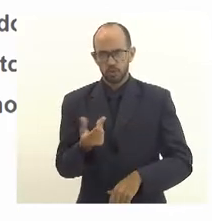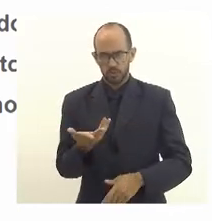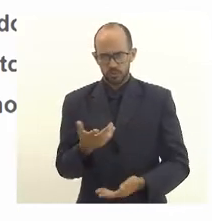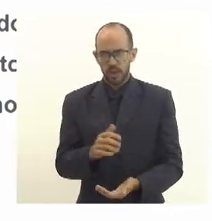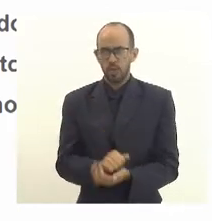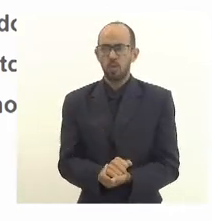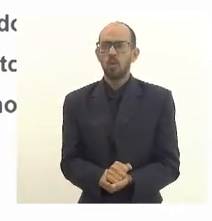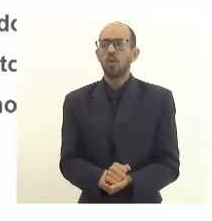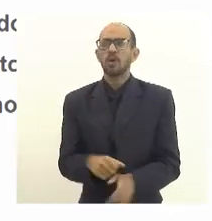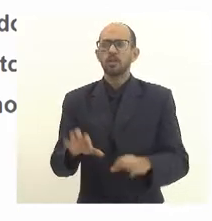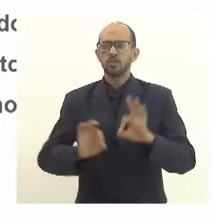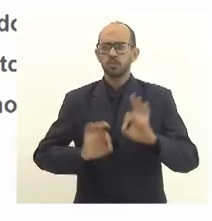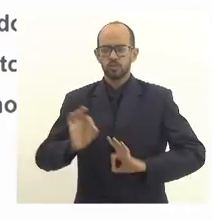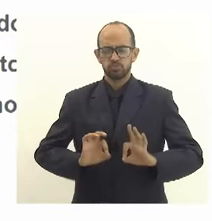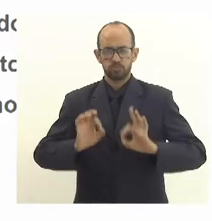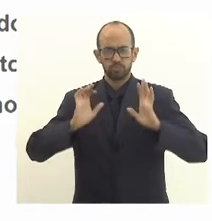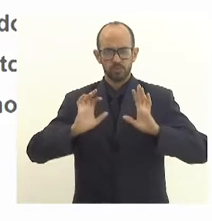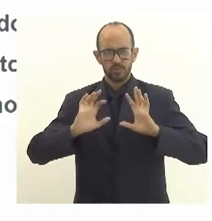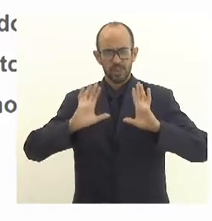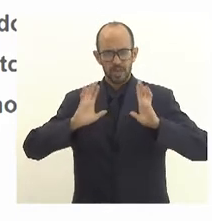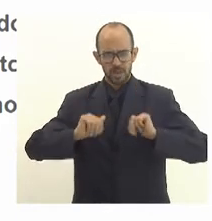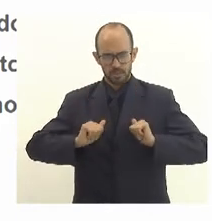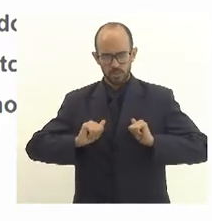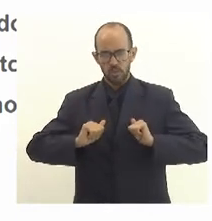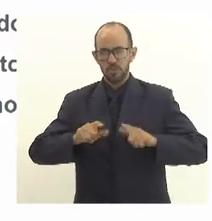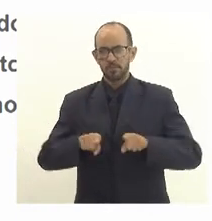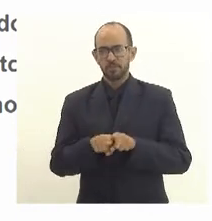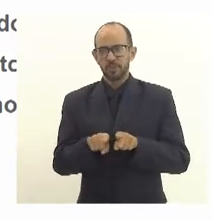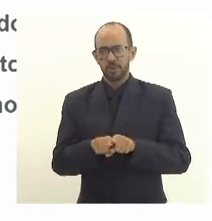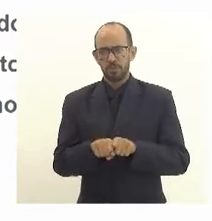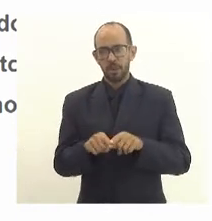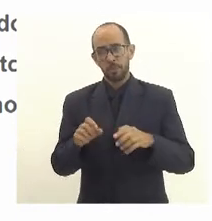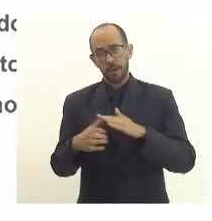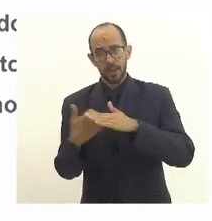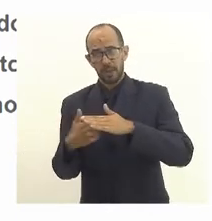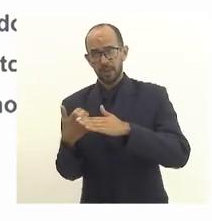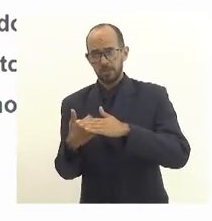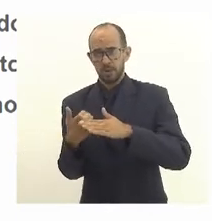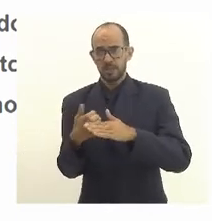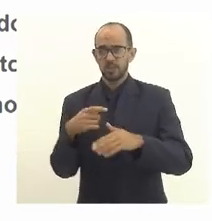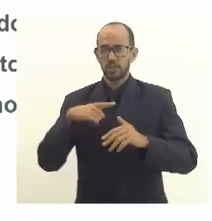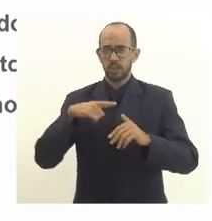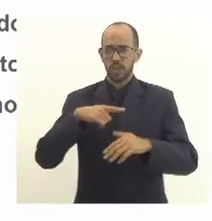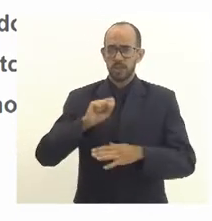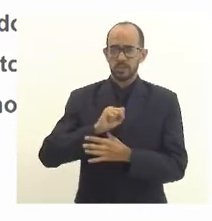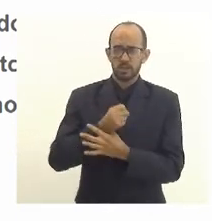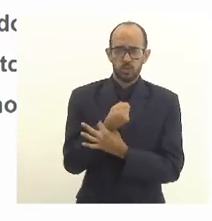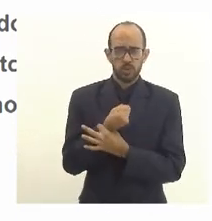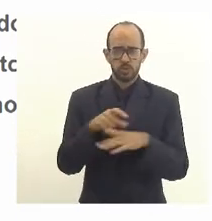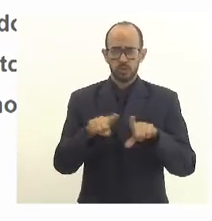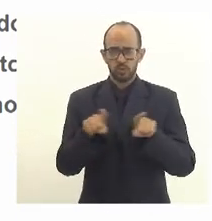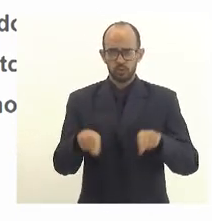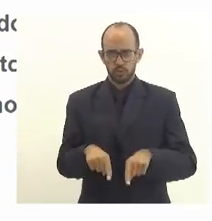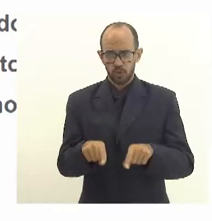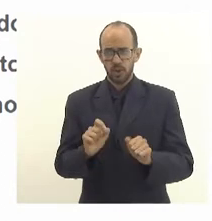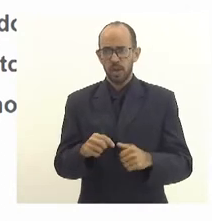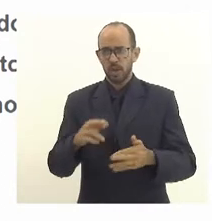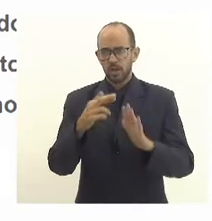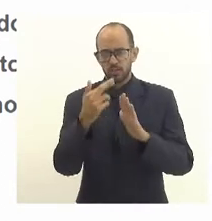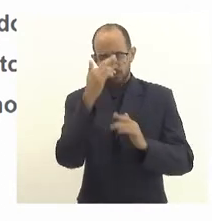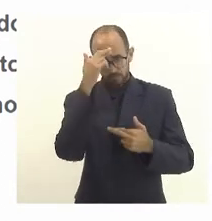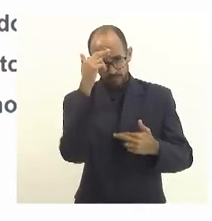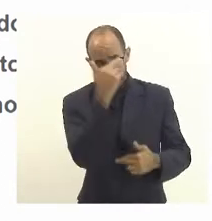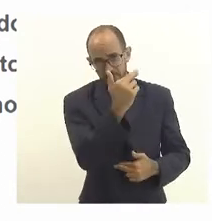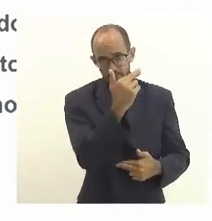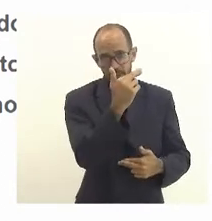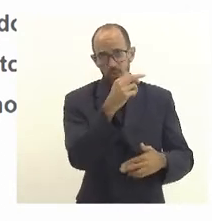ordenado, e a Enel, né, a segurança das pessoas que trabalham com a gente, com a redução dos custos de operação, cumprimento da regulamentação